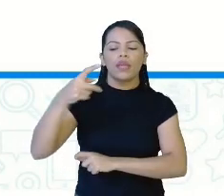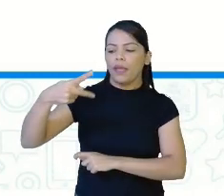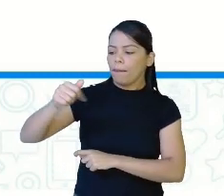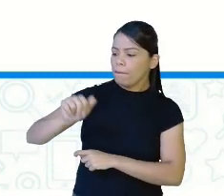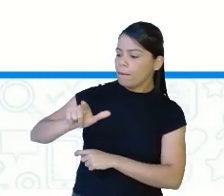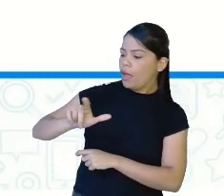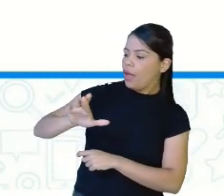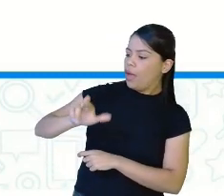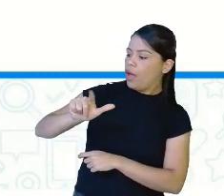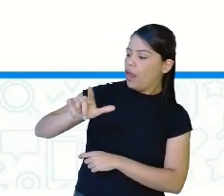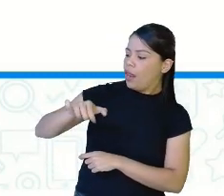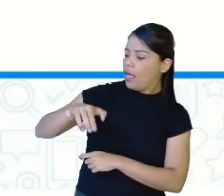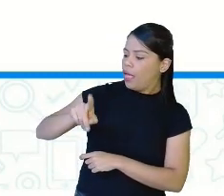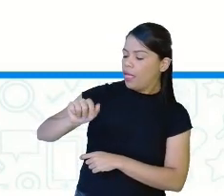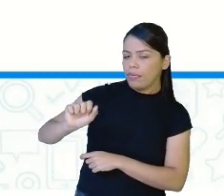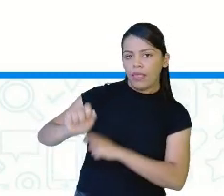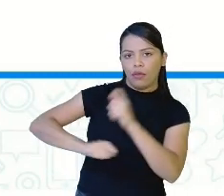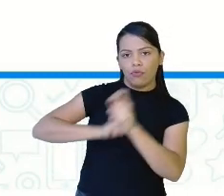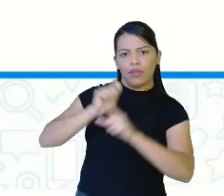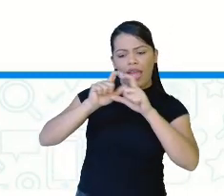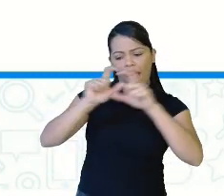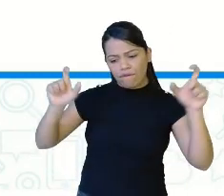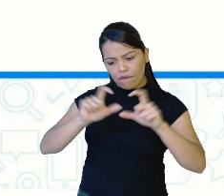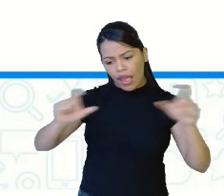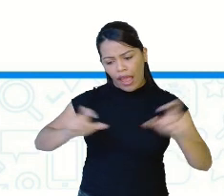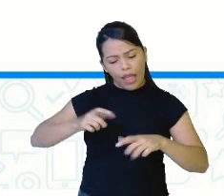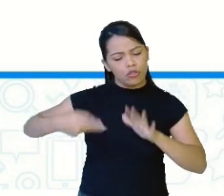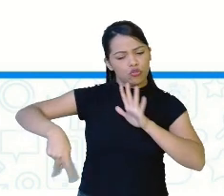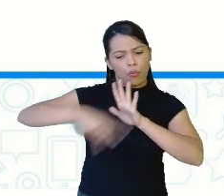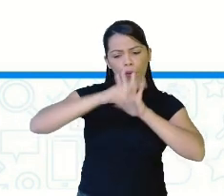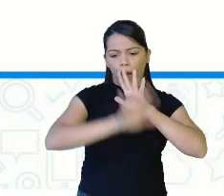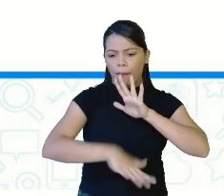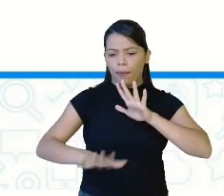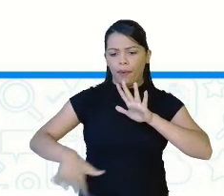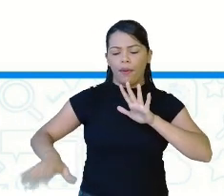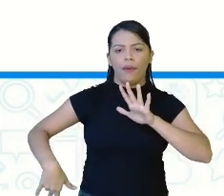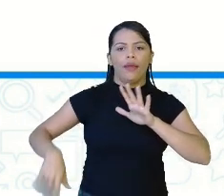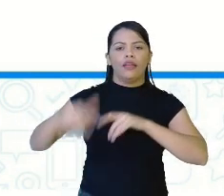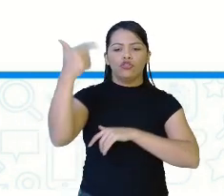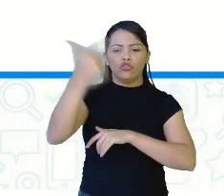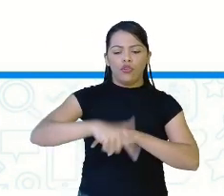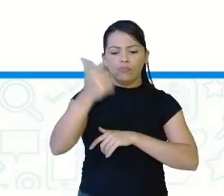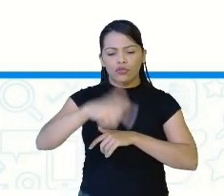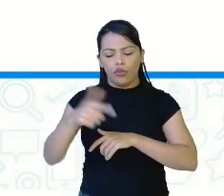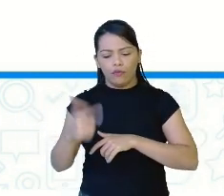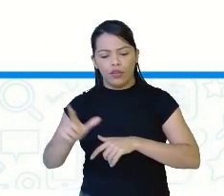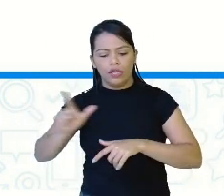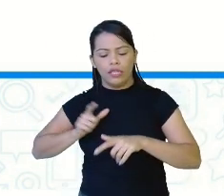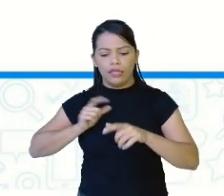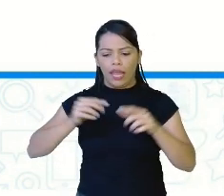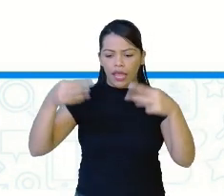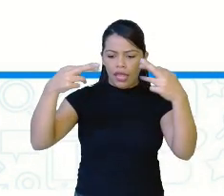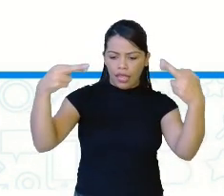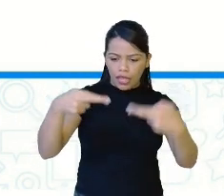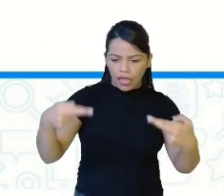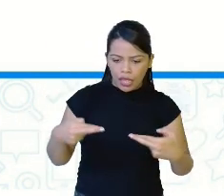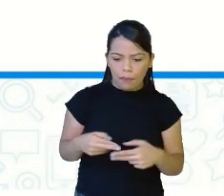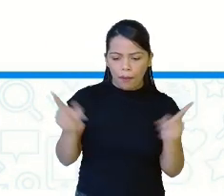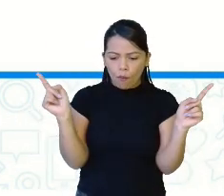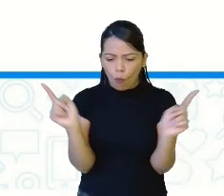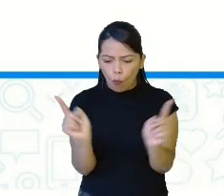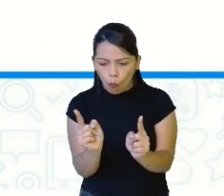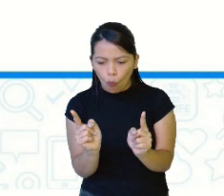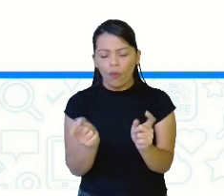versos infantis ritmados e repetitivos, normalmente breves e com rimas. São versos